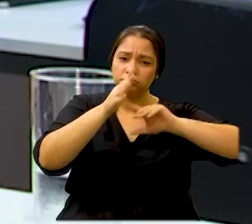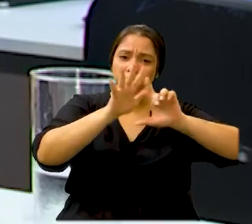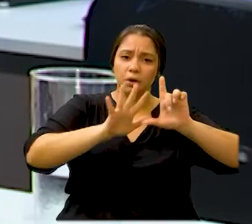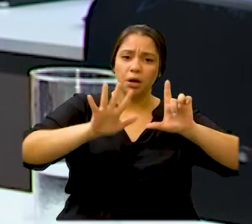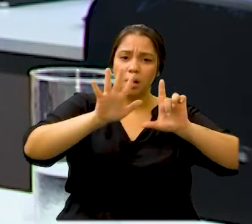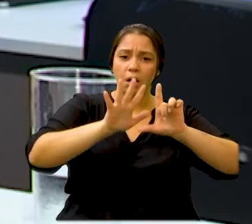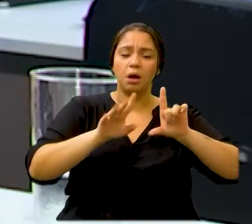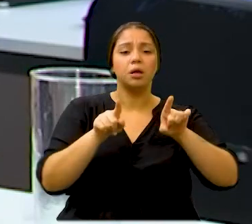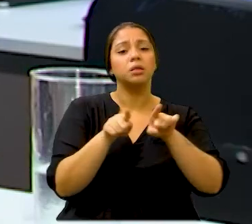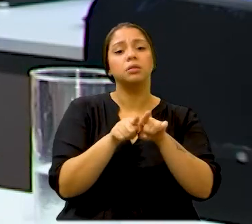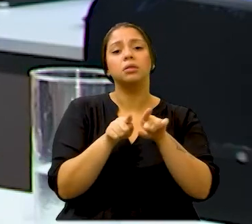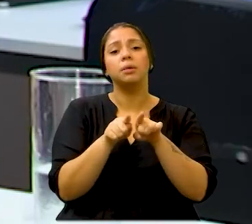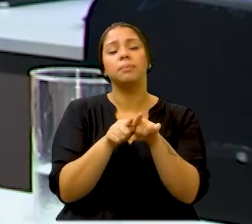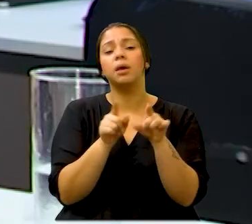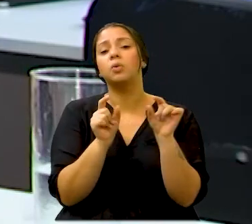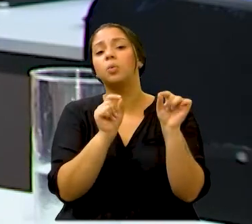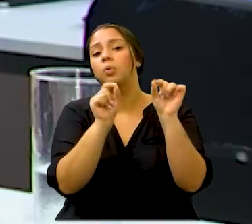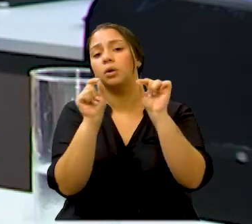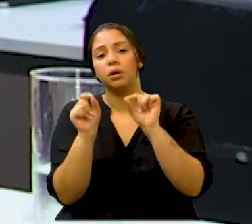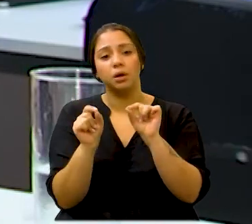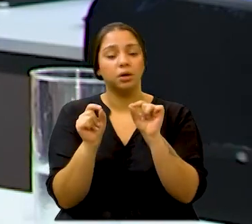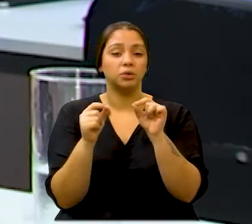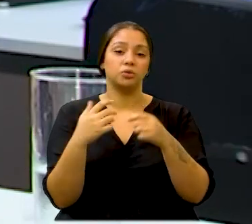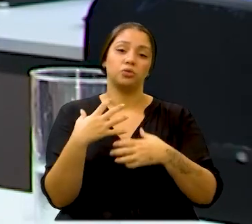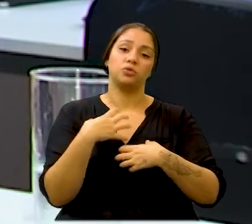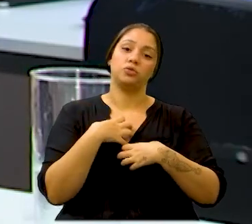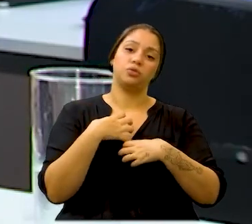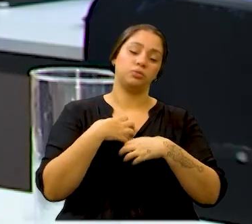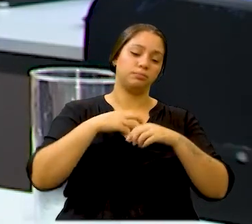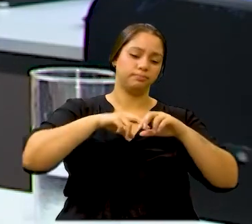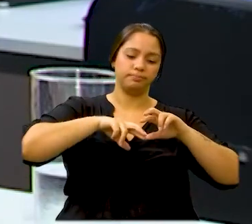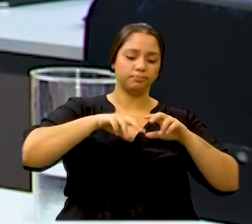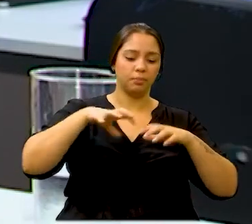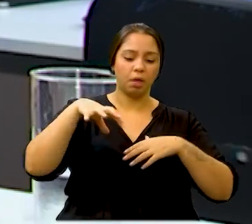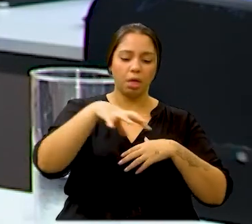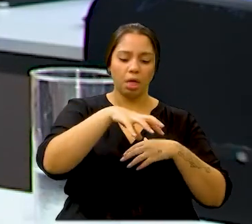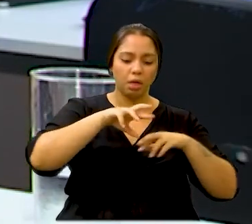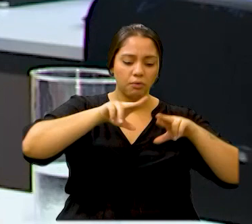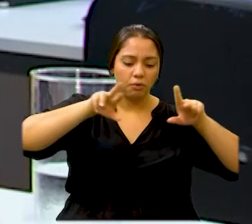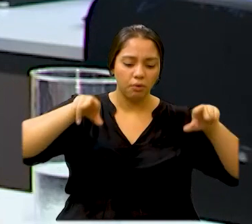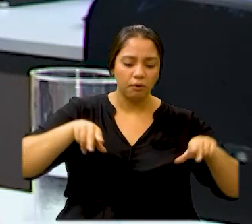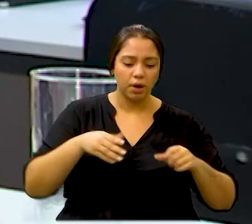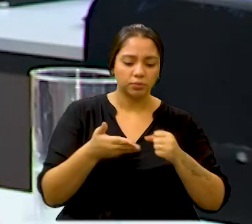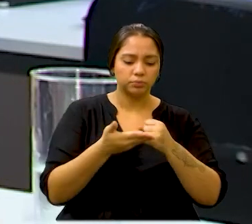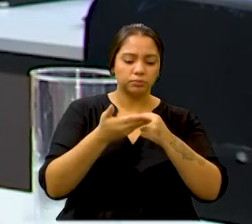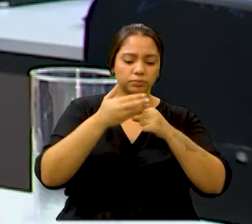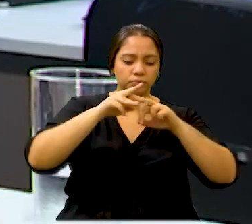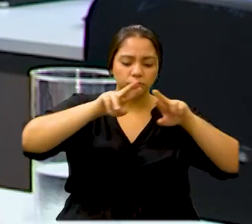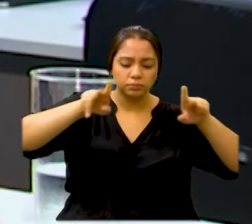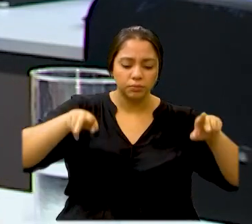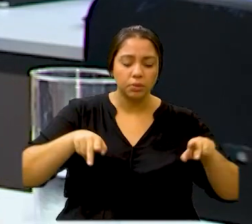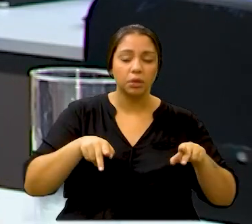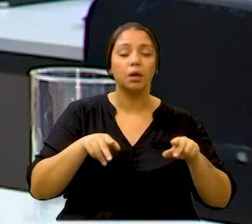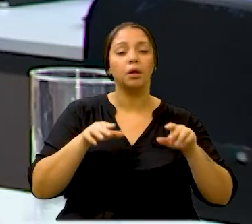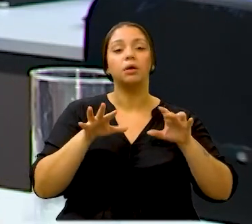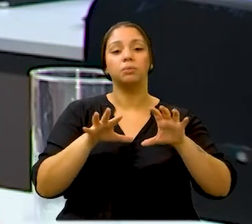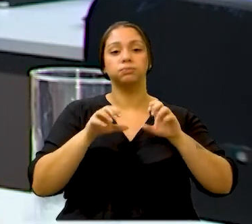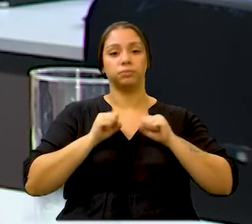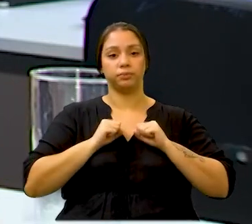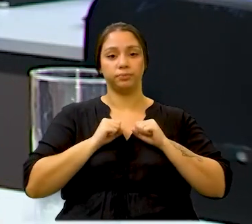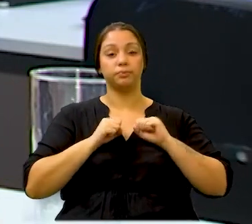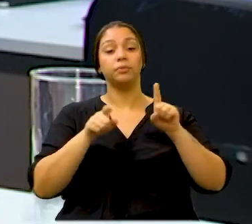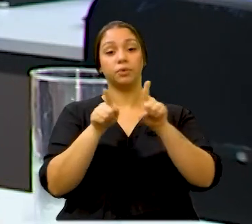do ANANCE e também poderem, dos mais diversos níveis de ensino, poderem se apropriar do conhecimento que está lá.